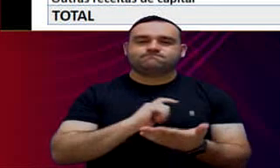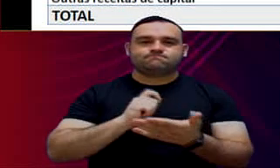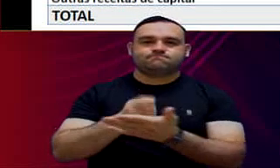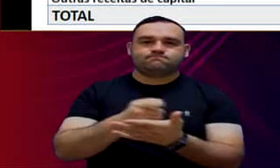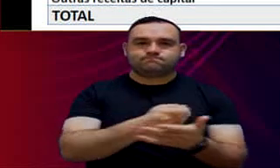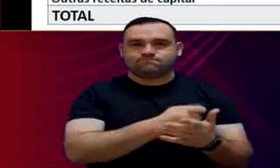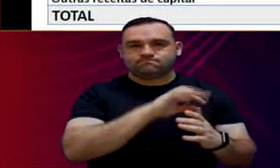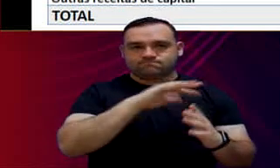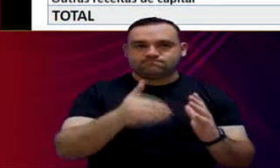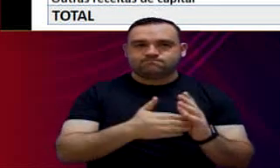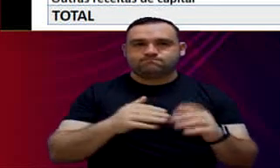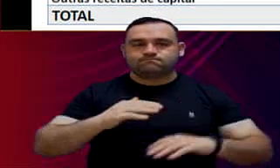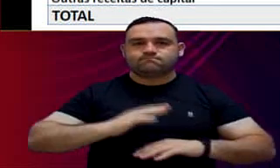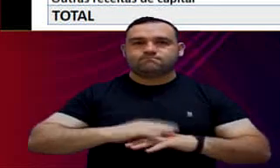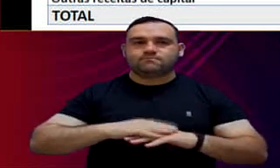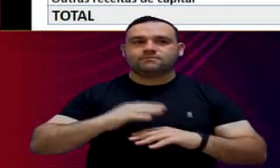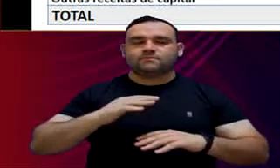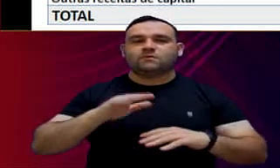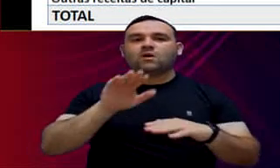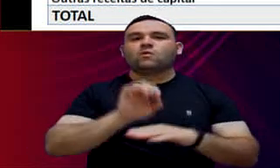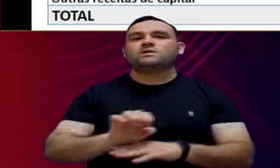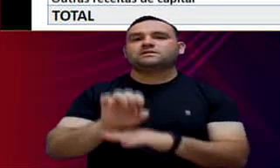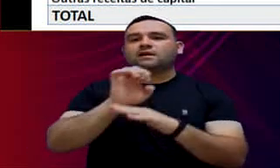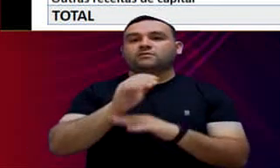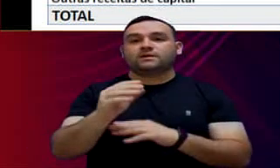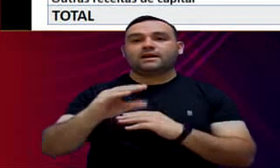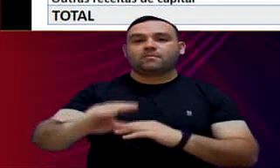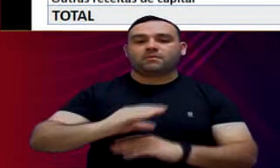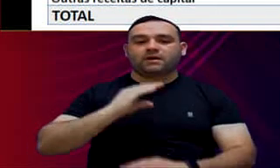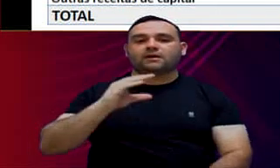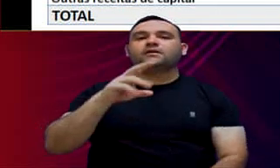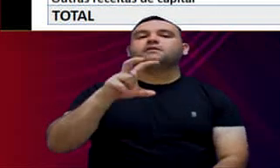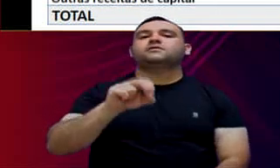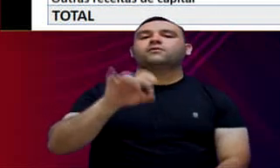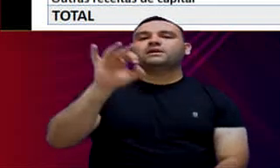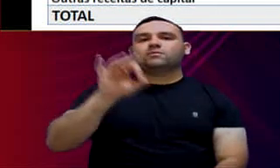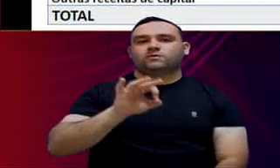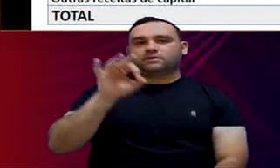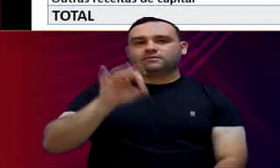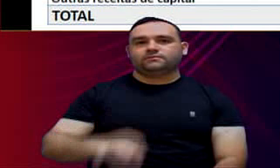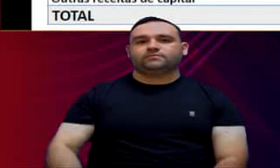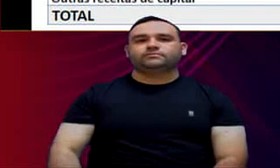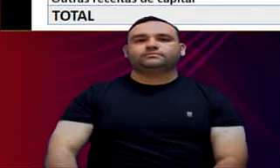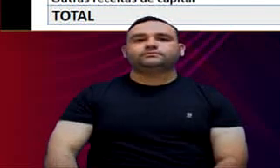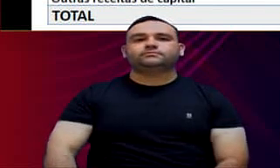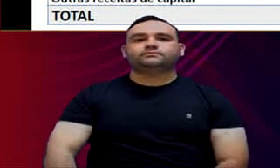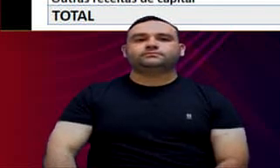que é realizado ao estado nos Repassa 50% mensais